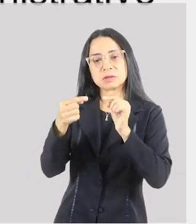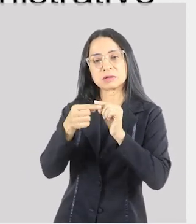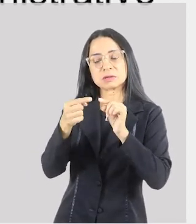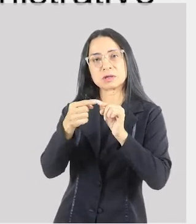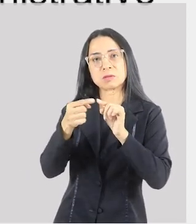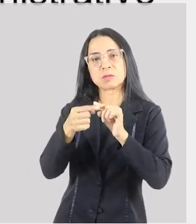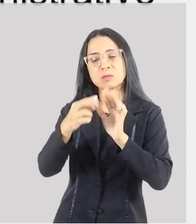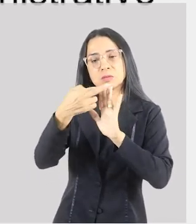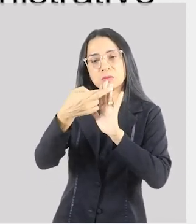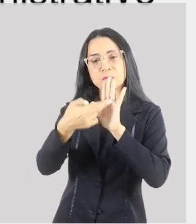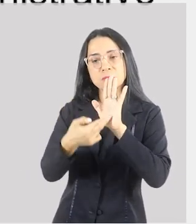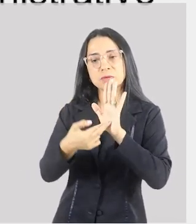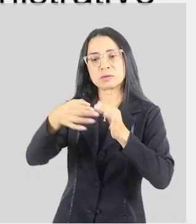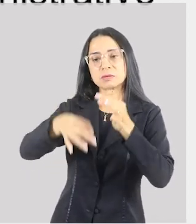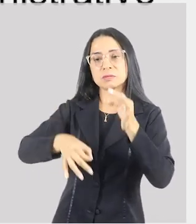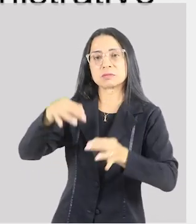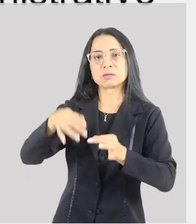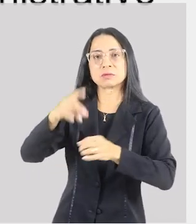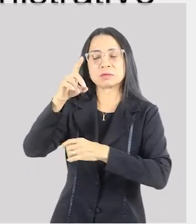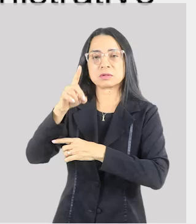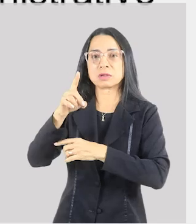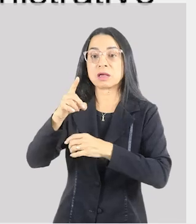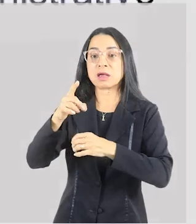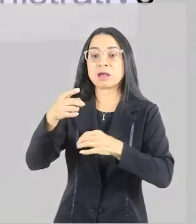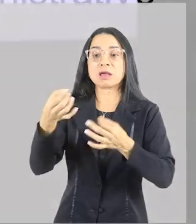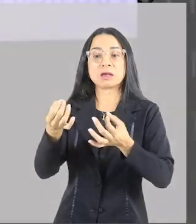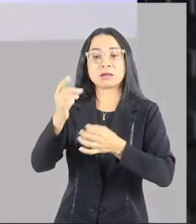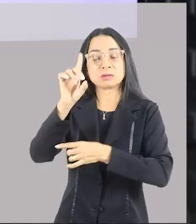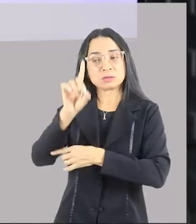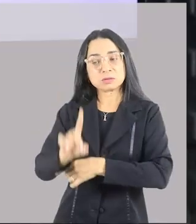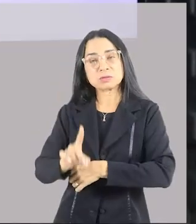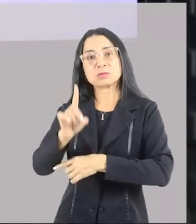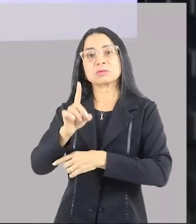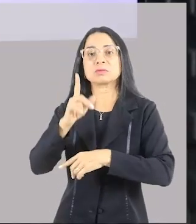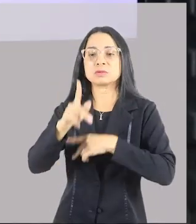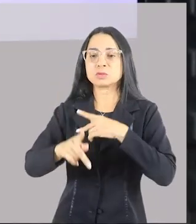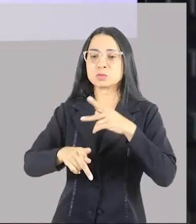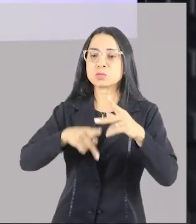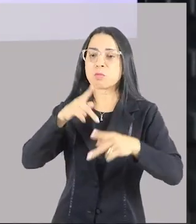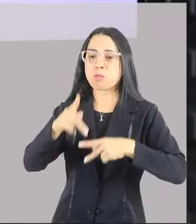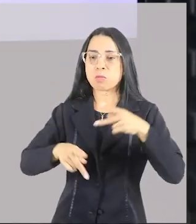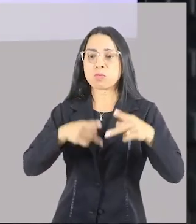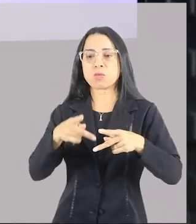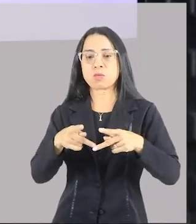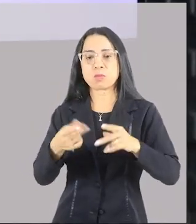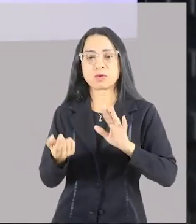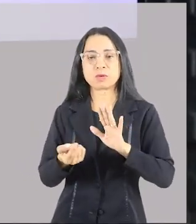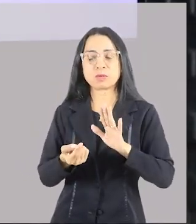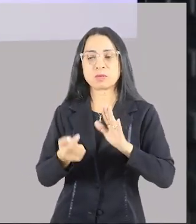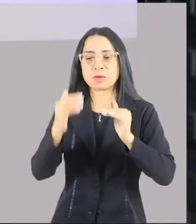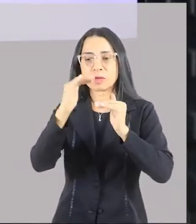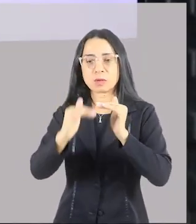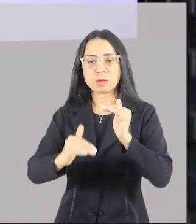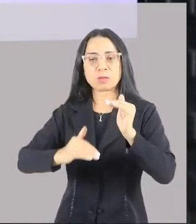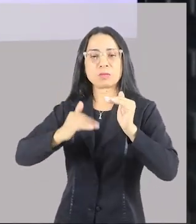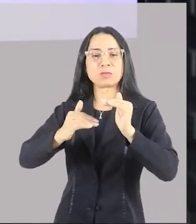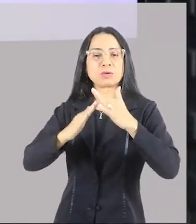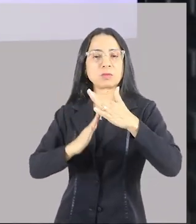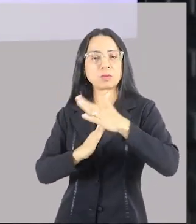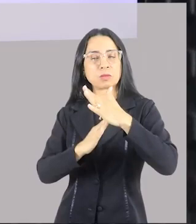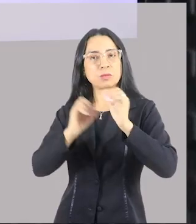regime jurídico de direito público e sujeita a controle do Poder Judiciário. Tudo até aqui nós falamos na aula de